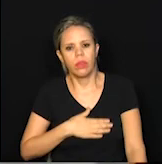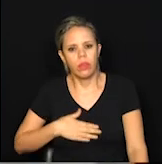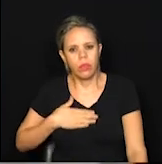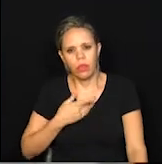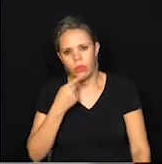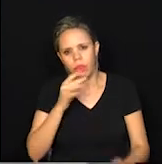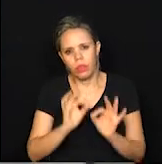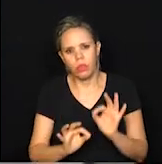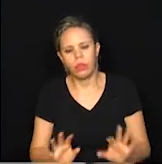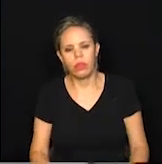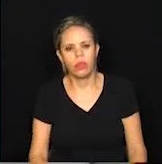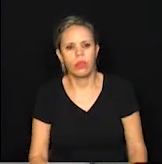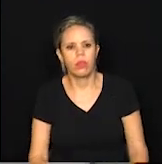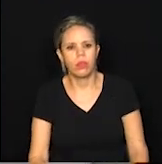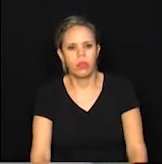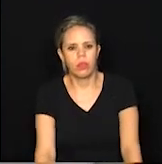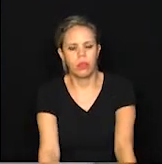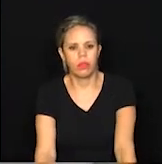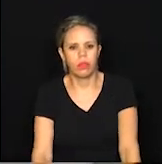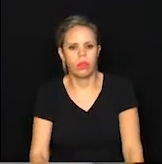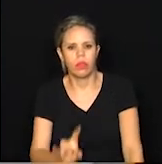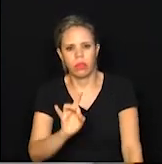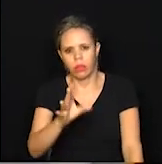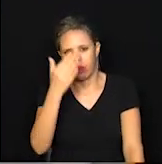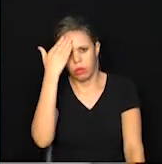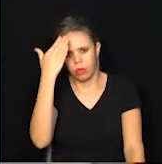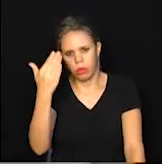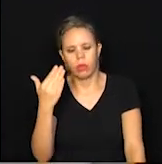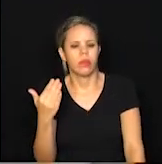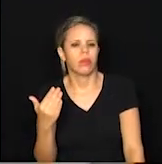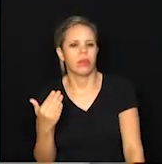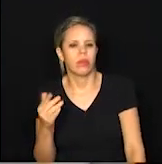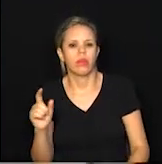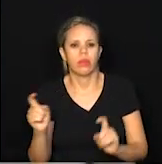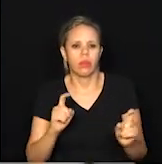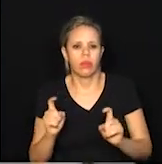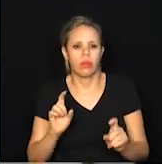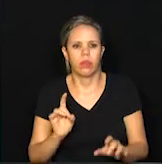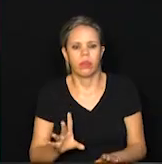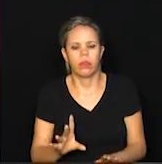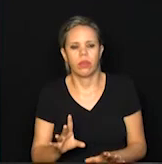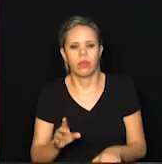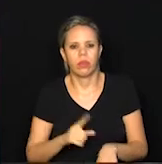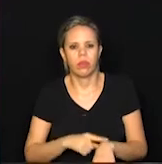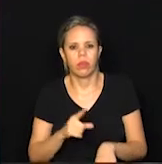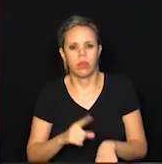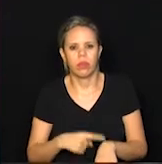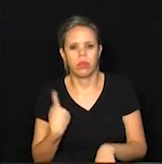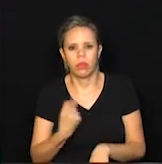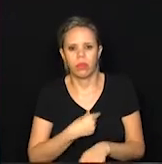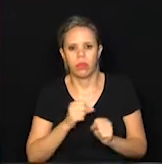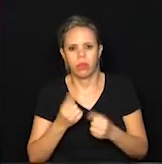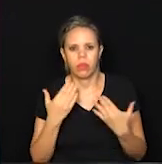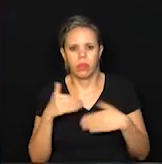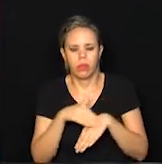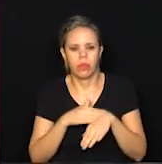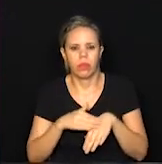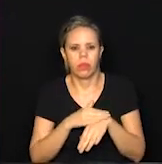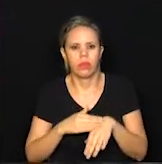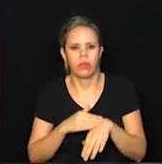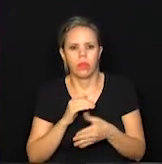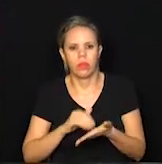mais. Eu só gostaria de agradecer essa reunião, esse momento da gente poder conversar com